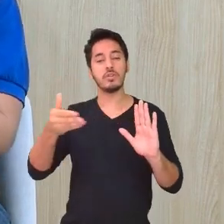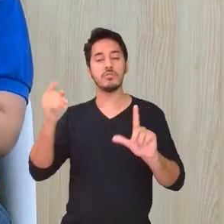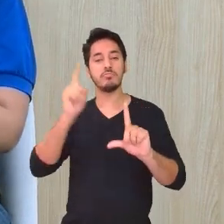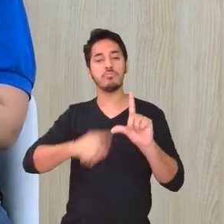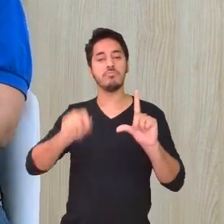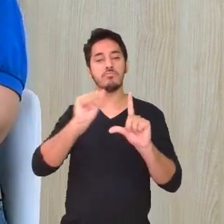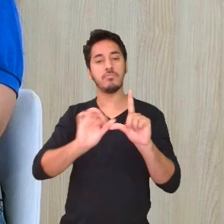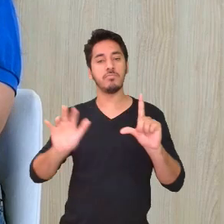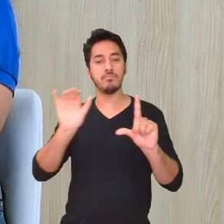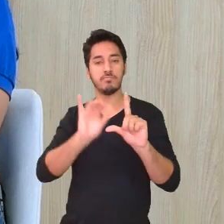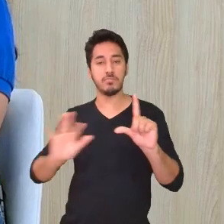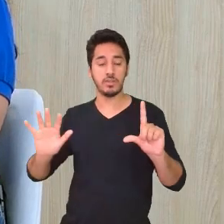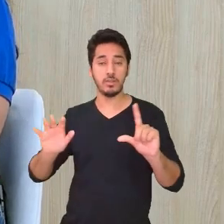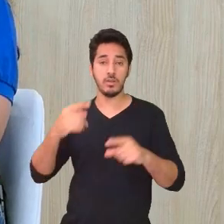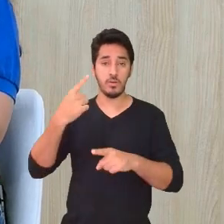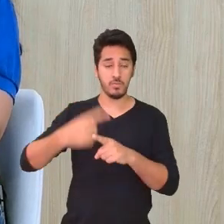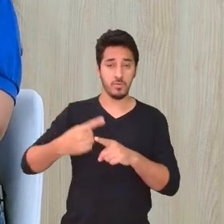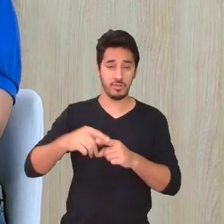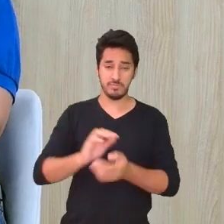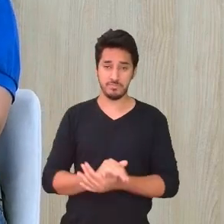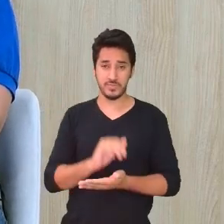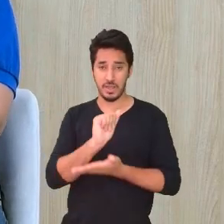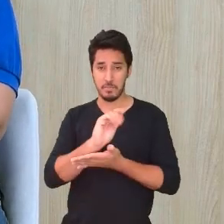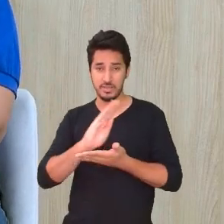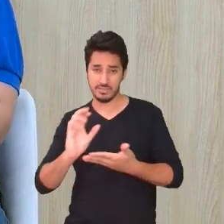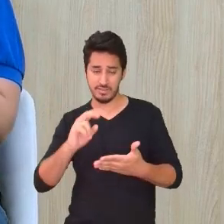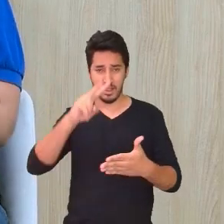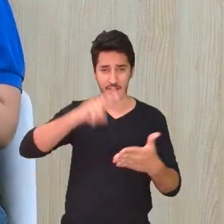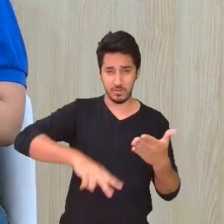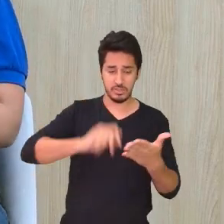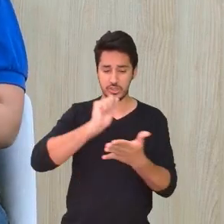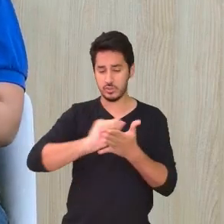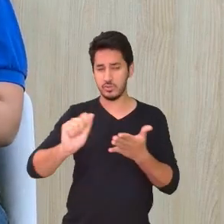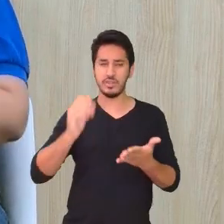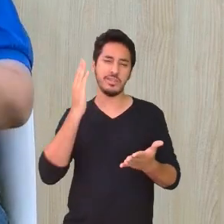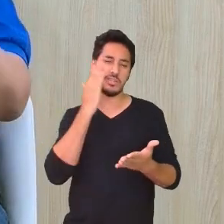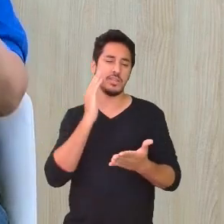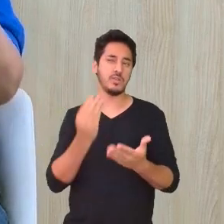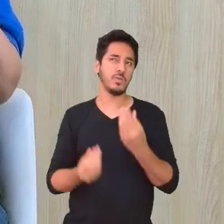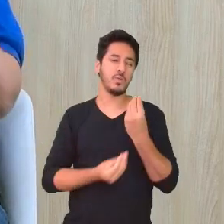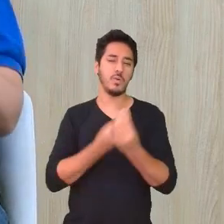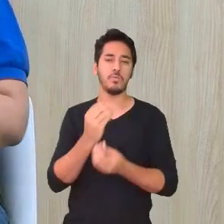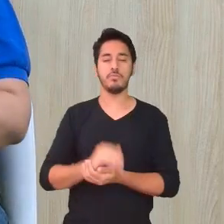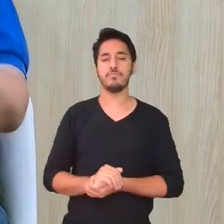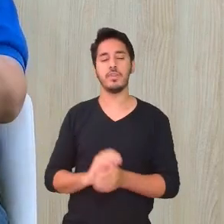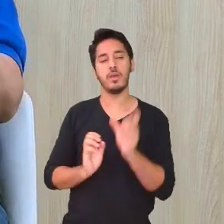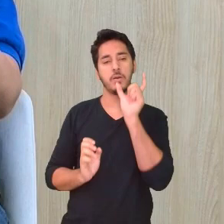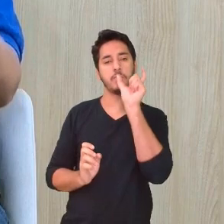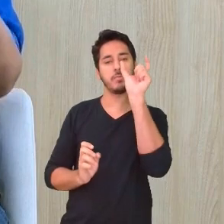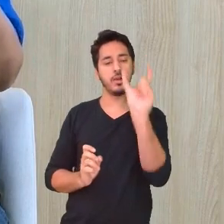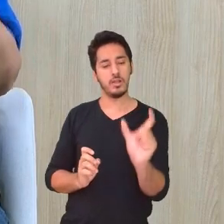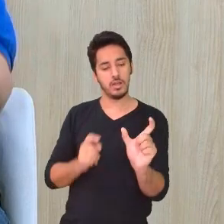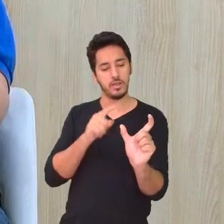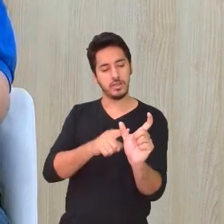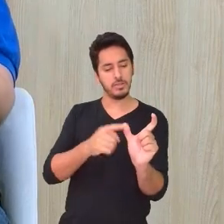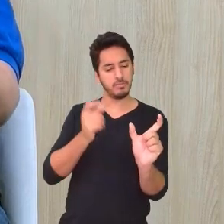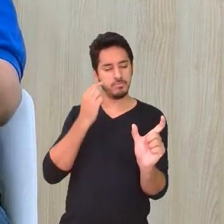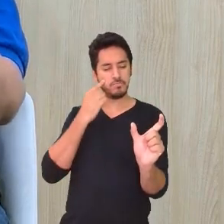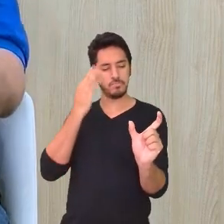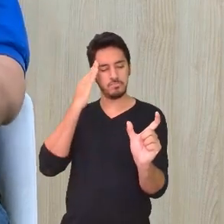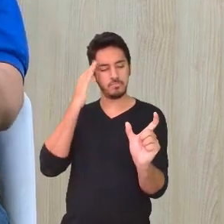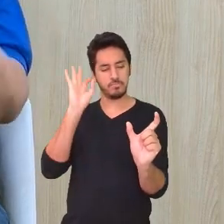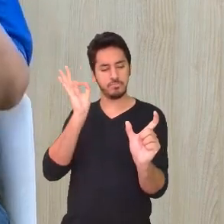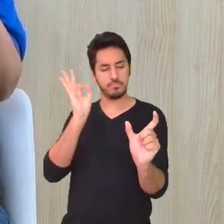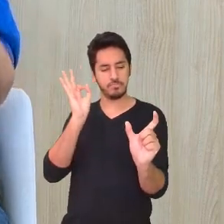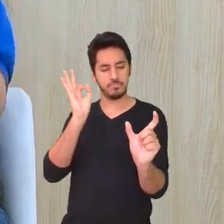letramento. Porque alfabetização, leitura e escrita, a gente entende como pegar uma palavra e decodificar essa